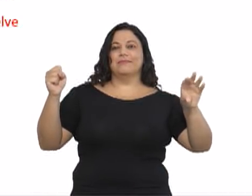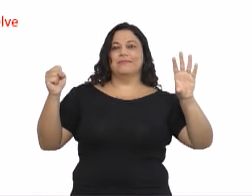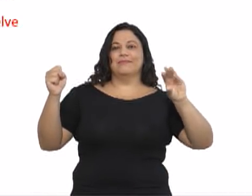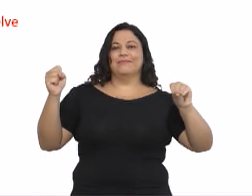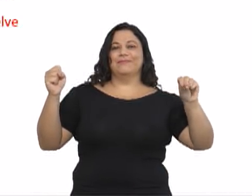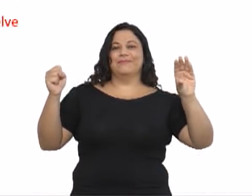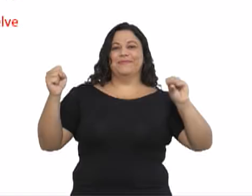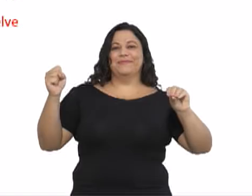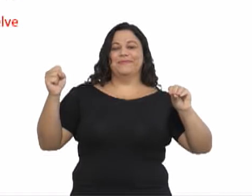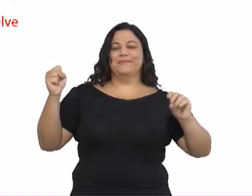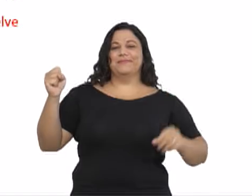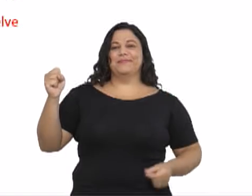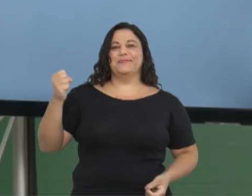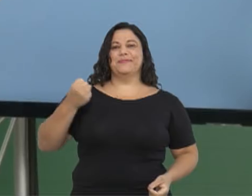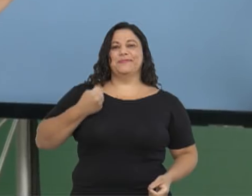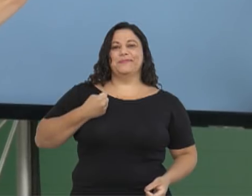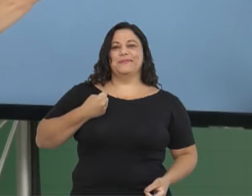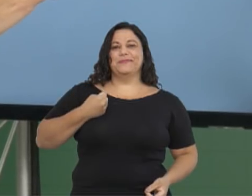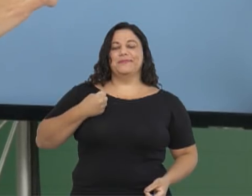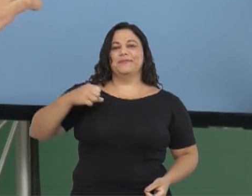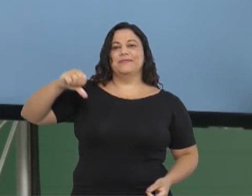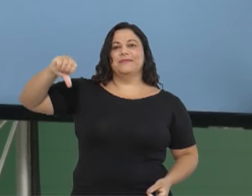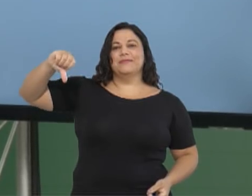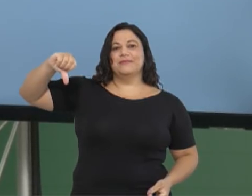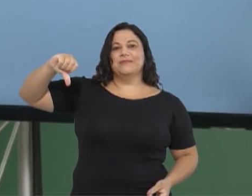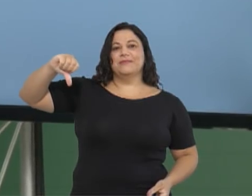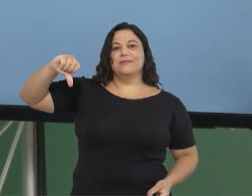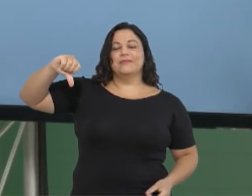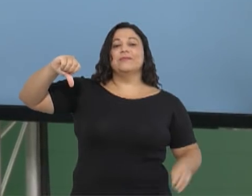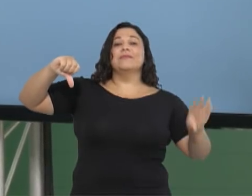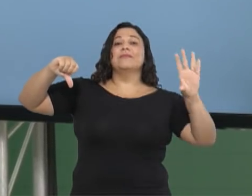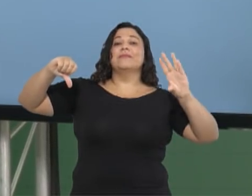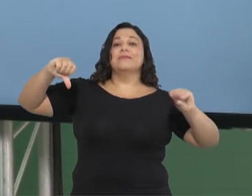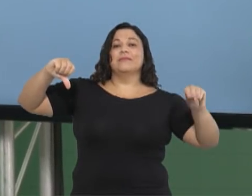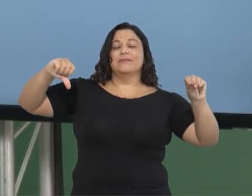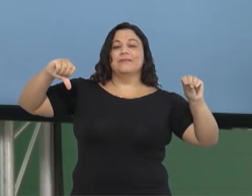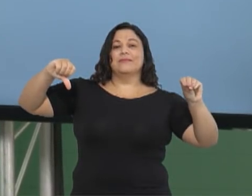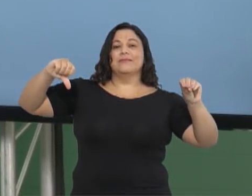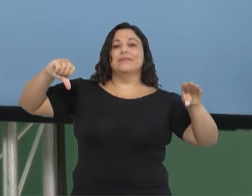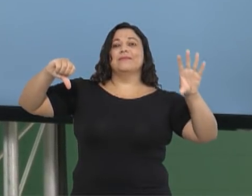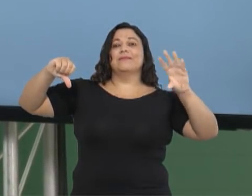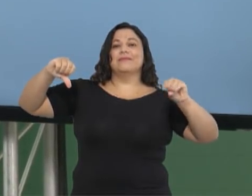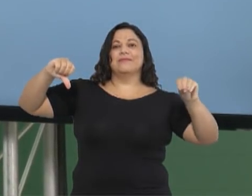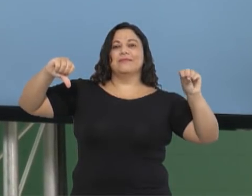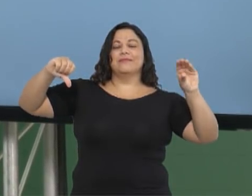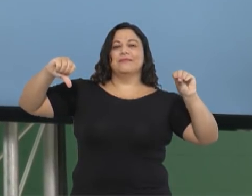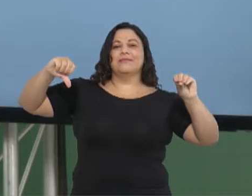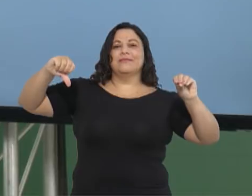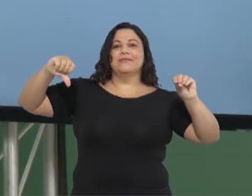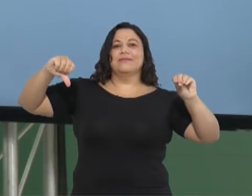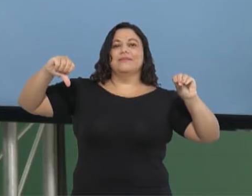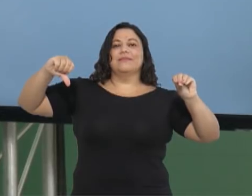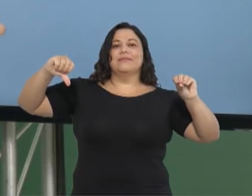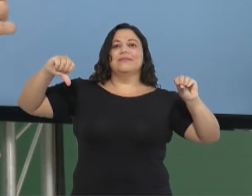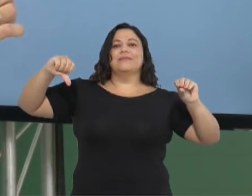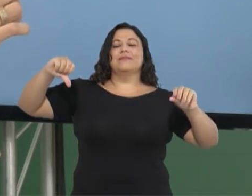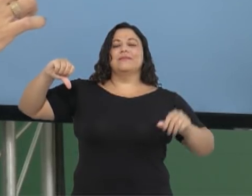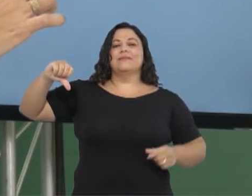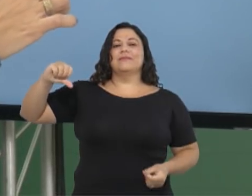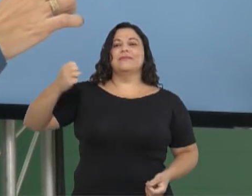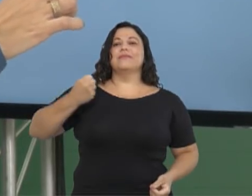8. Número 9, 9. 9.